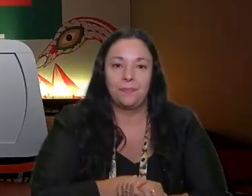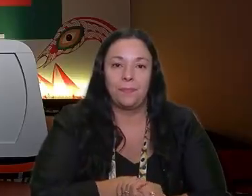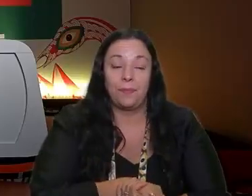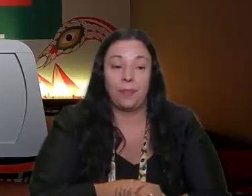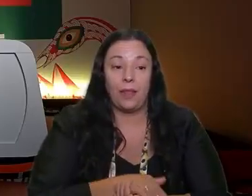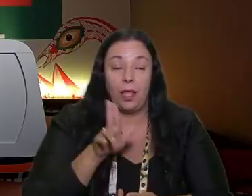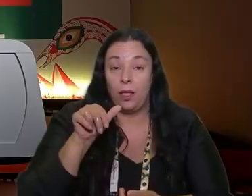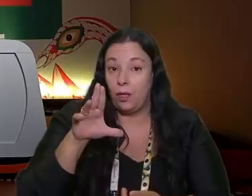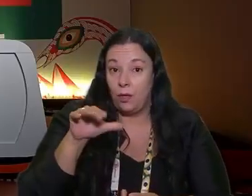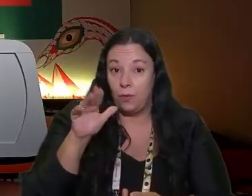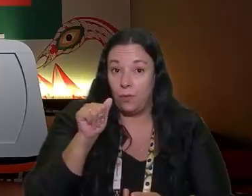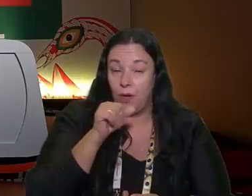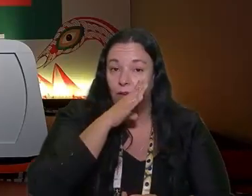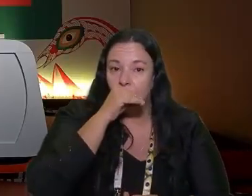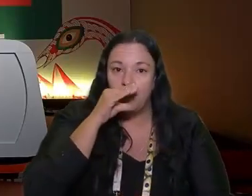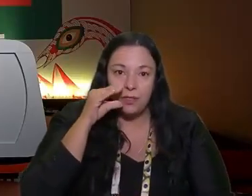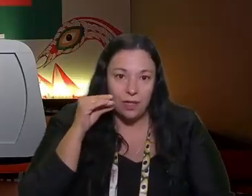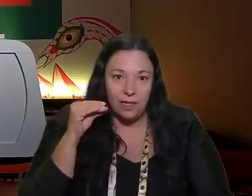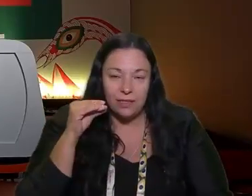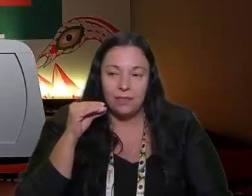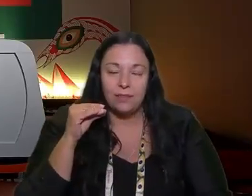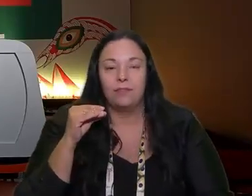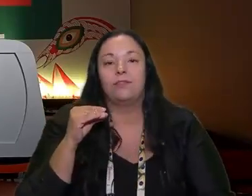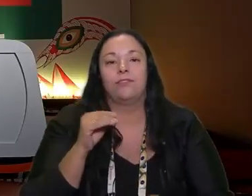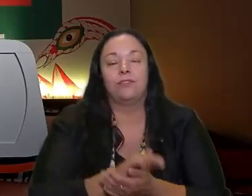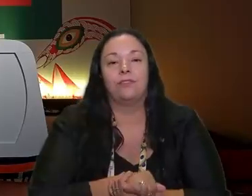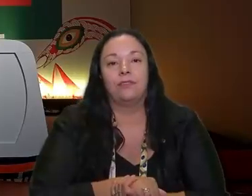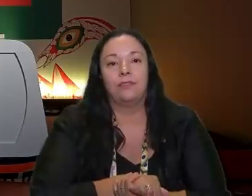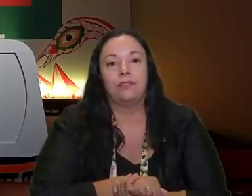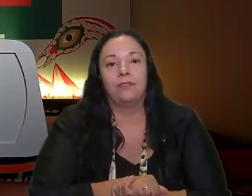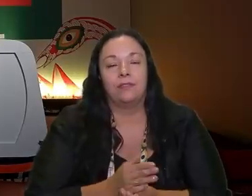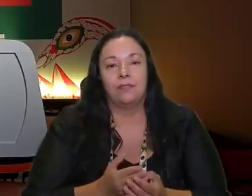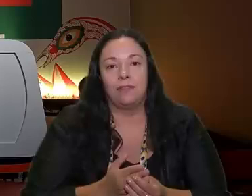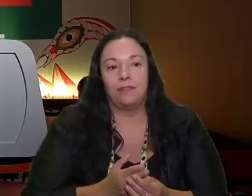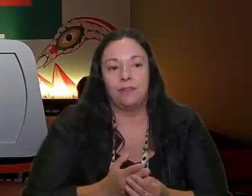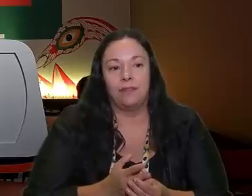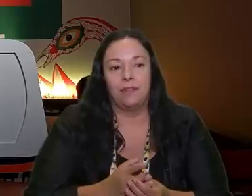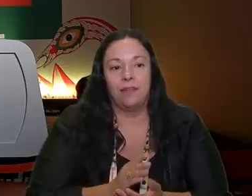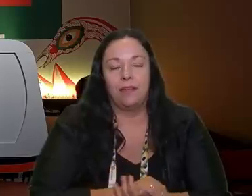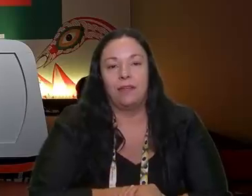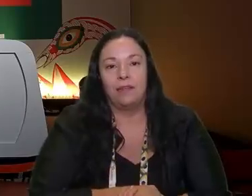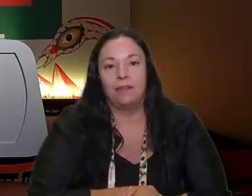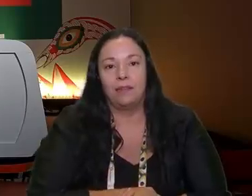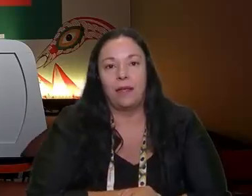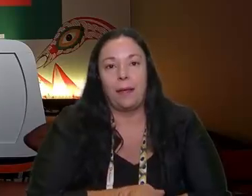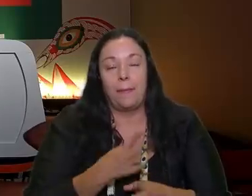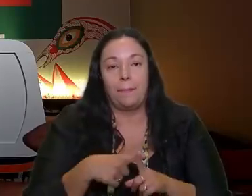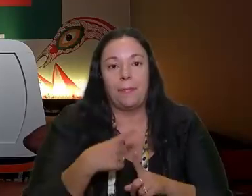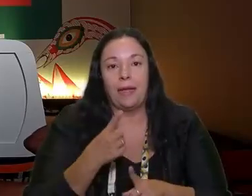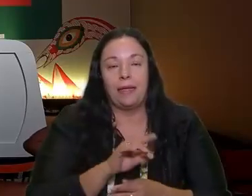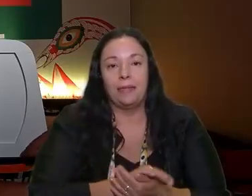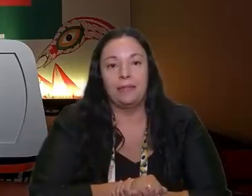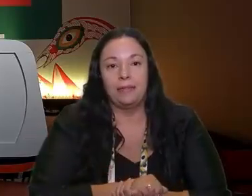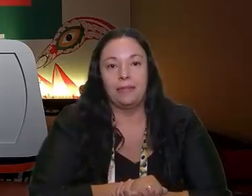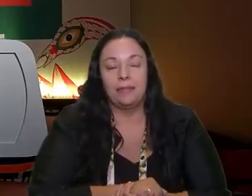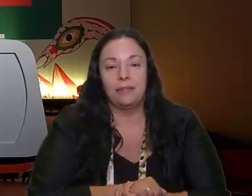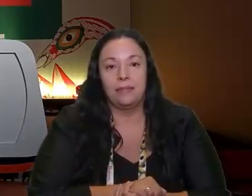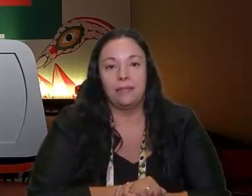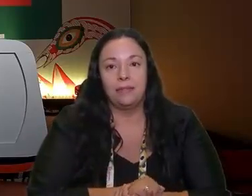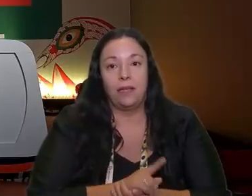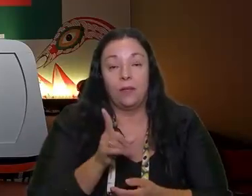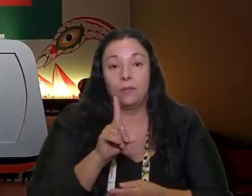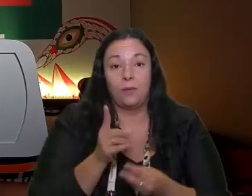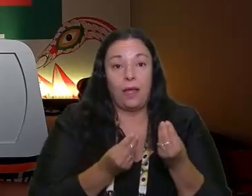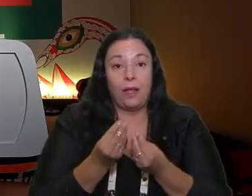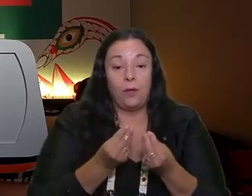nunca fui uma adolescente muito adolescente. Não sei, eu fui muito adolescente. Mas eu não era como